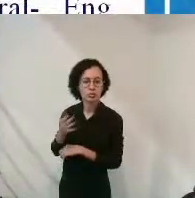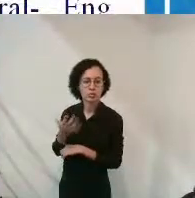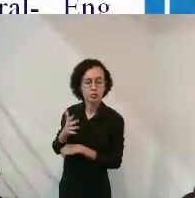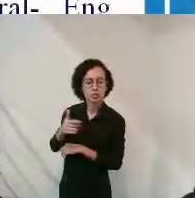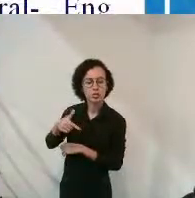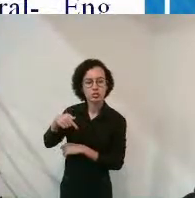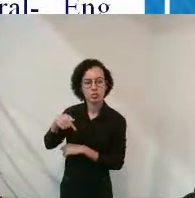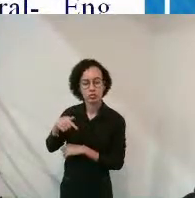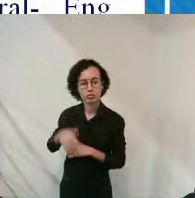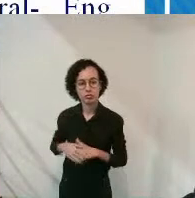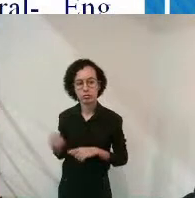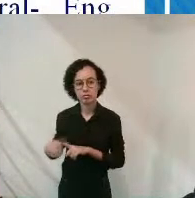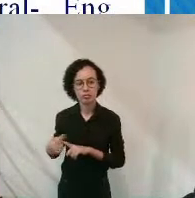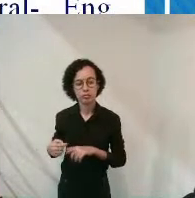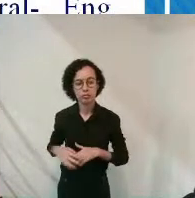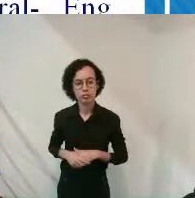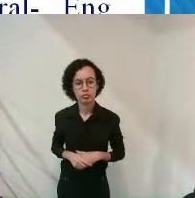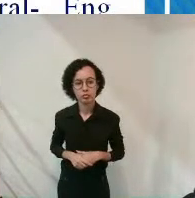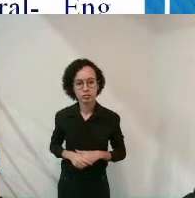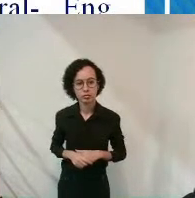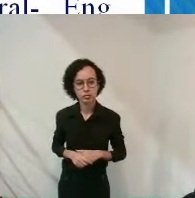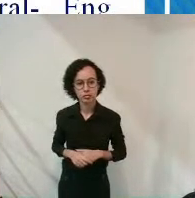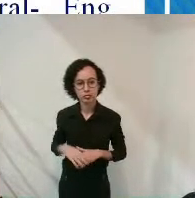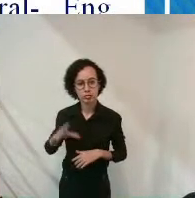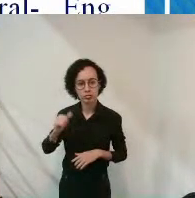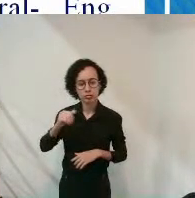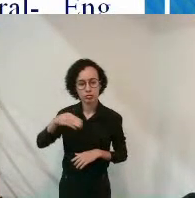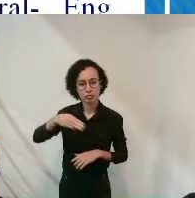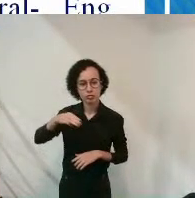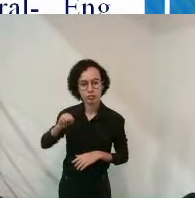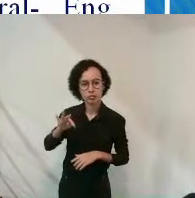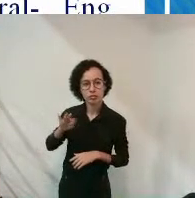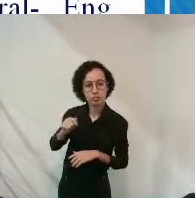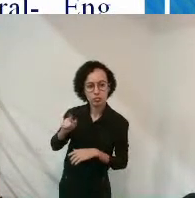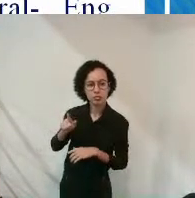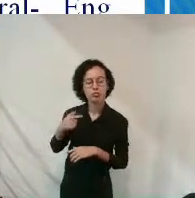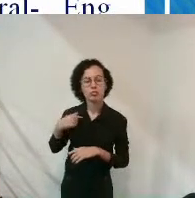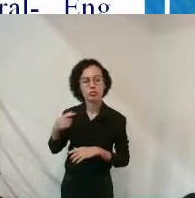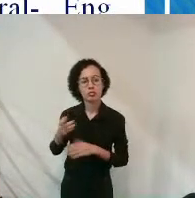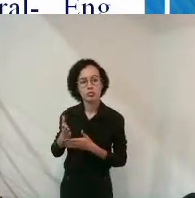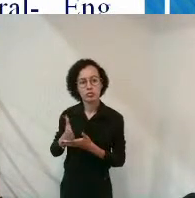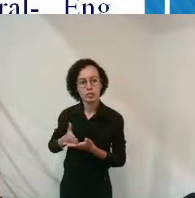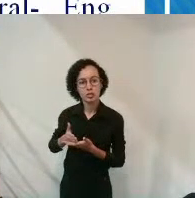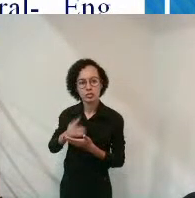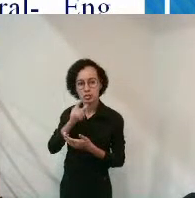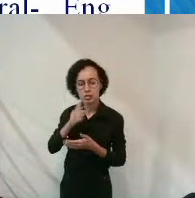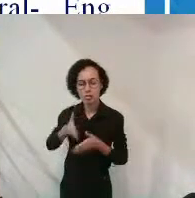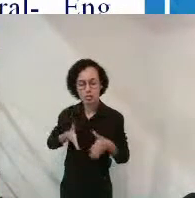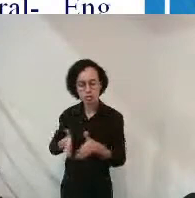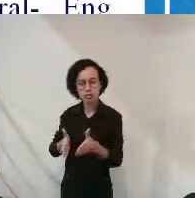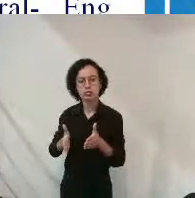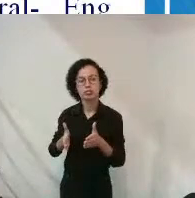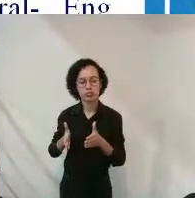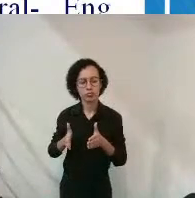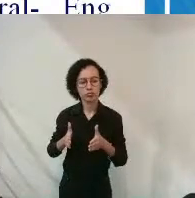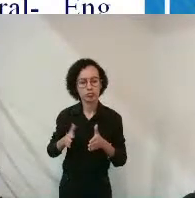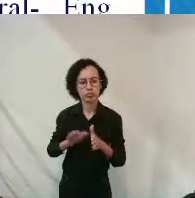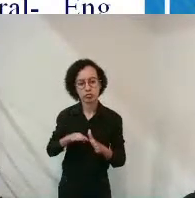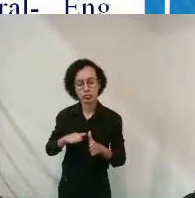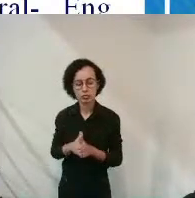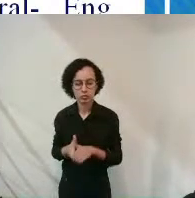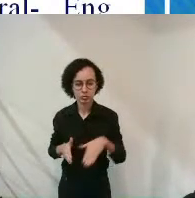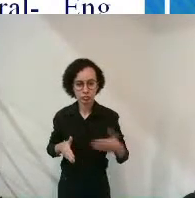Por quê? Cametá é cortado pelo rio Tocantins. Então, fica à margem esquerda, ficam